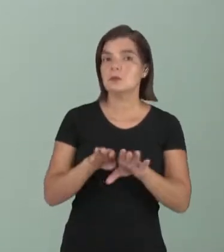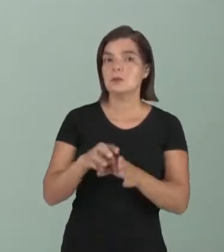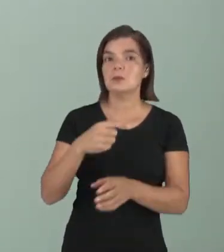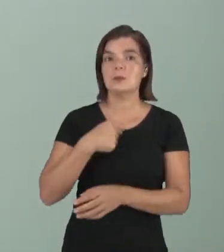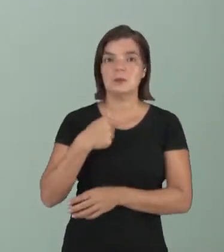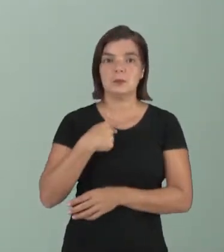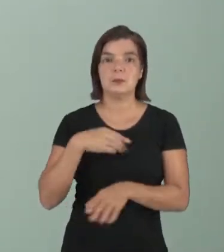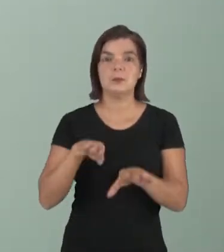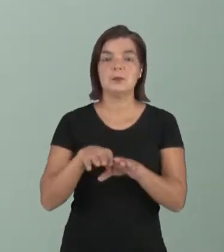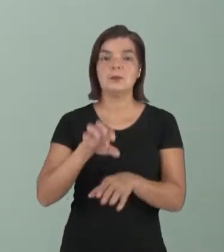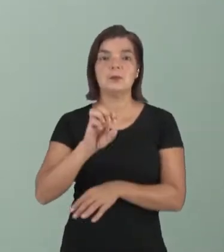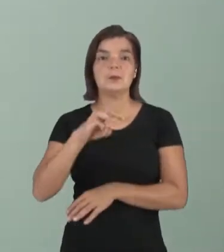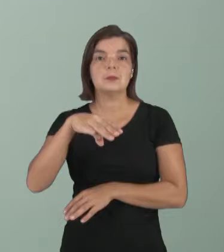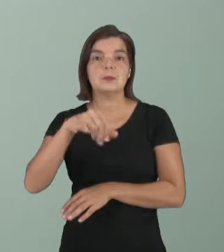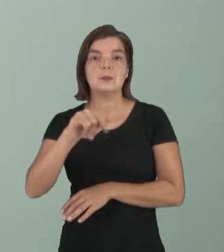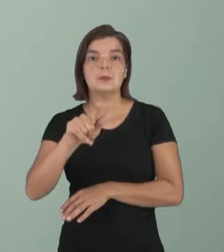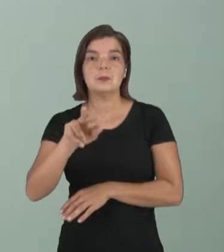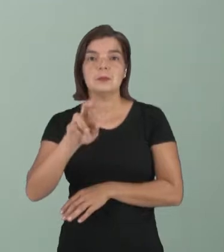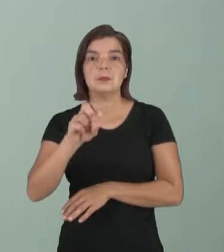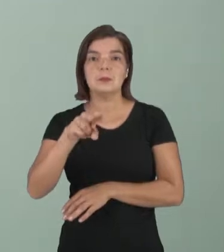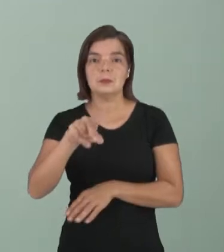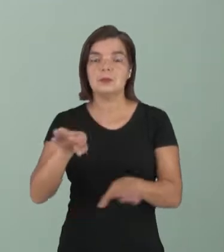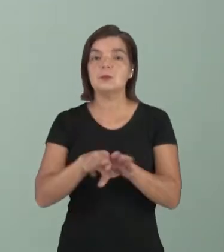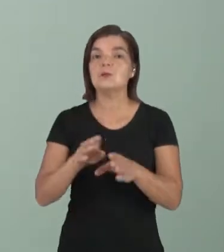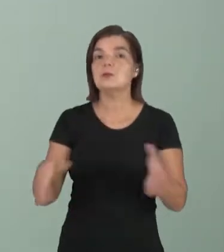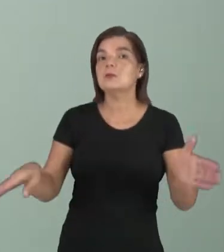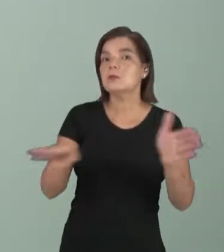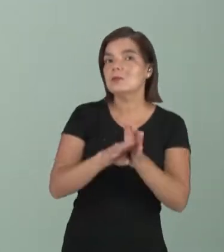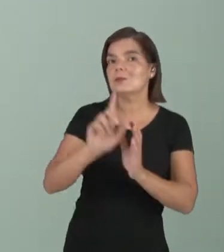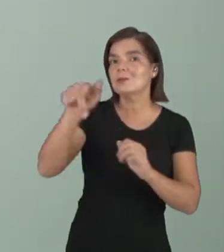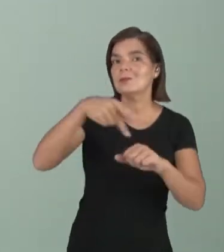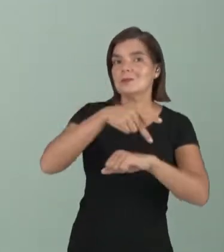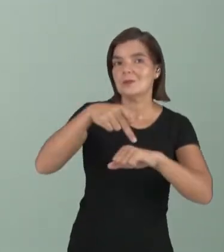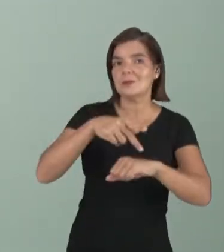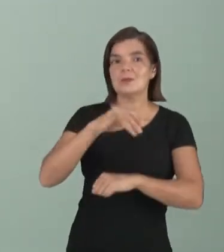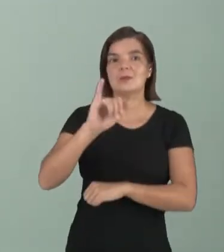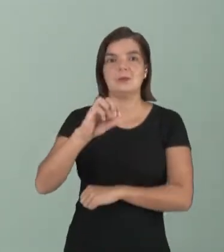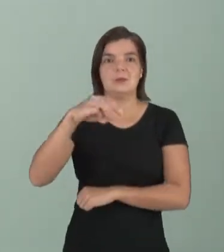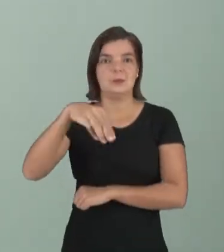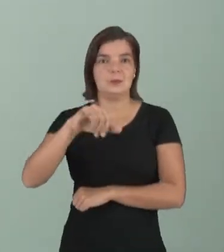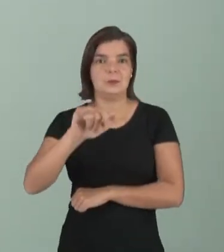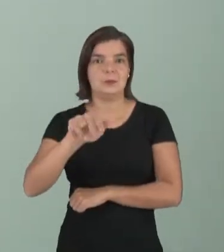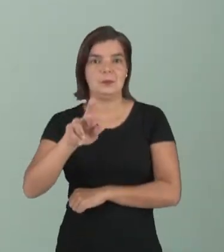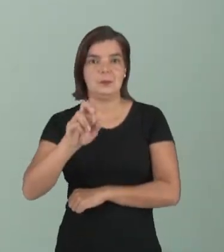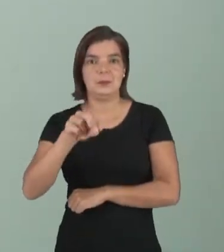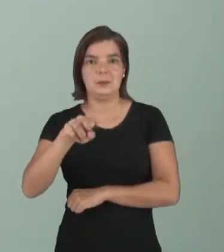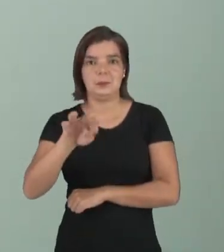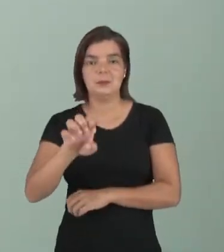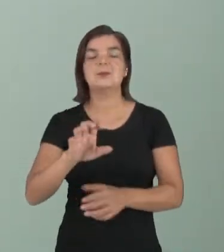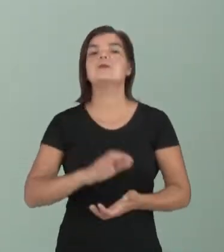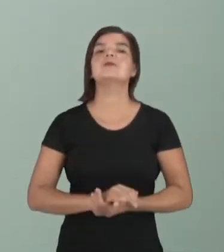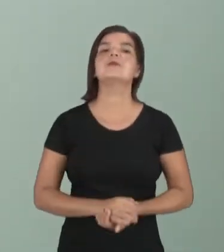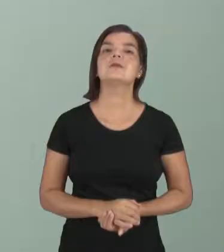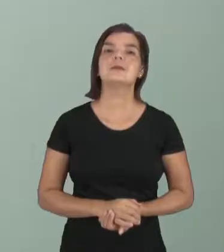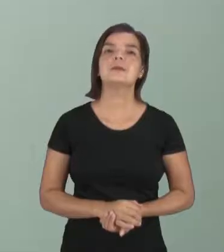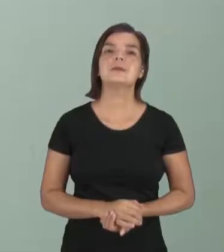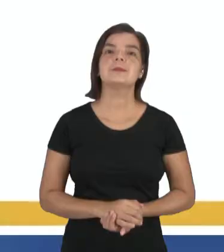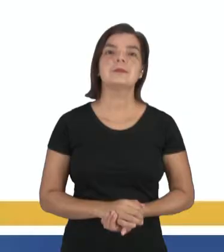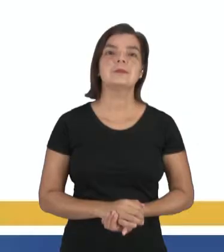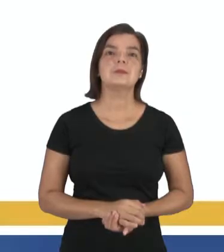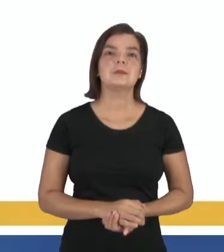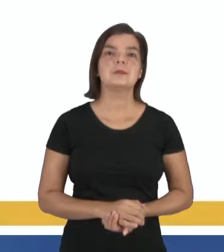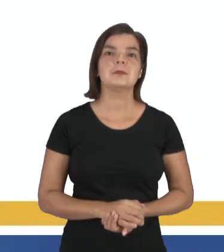sou imigrante. Eu chegando, eu sou imigrante. Então, a gente tem essa diferença desses termos, tá?